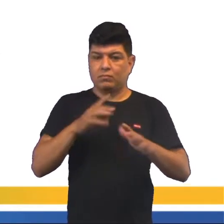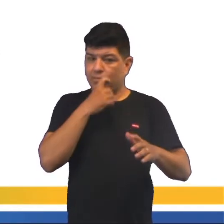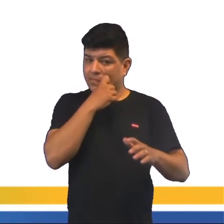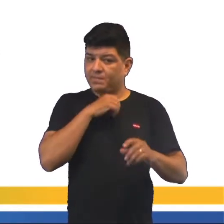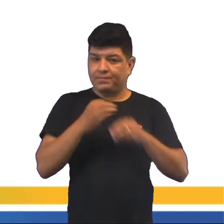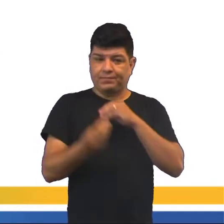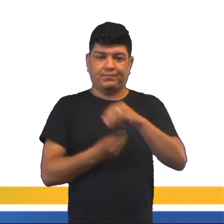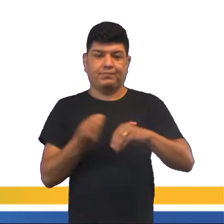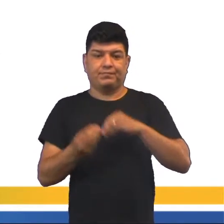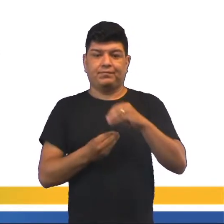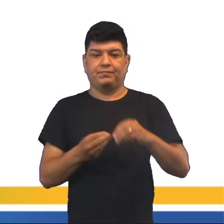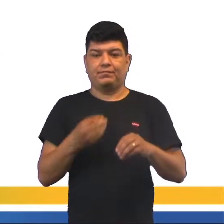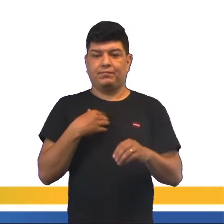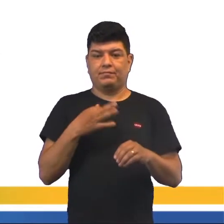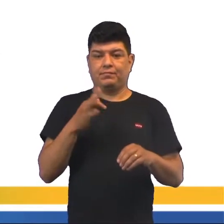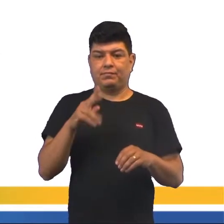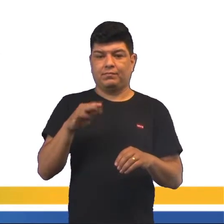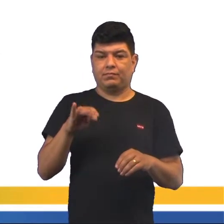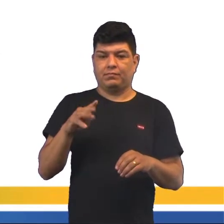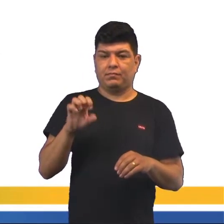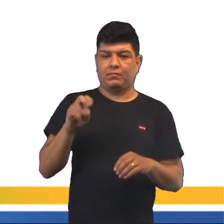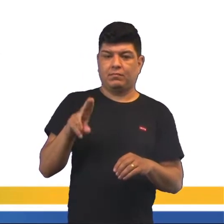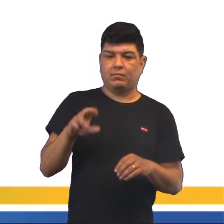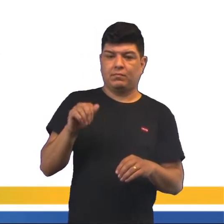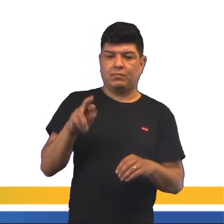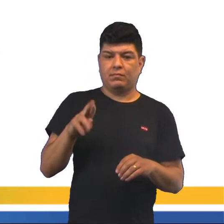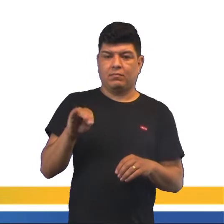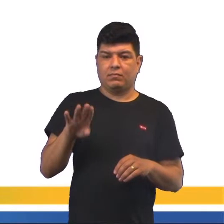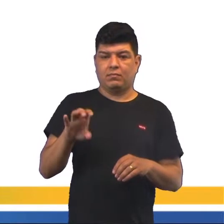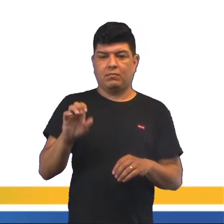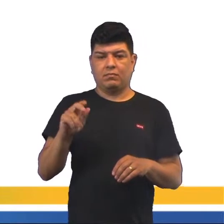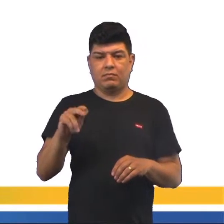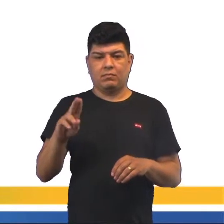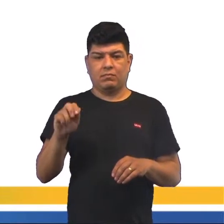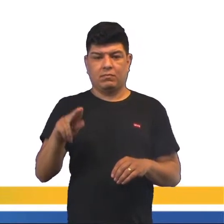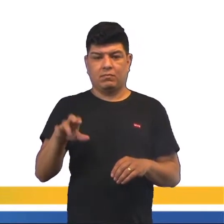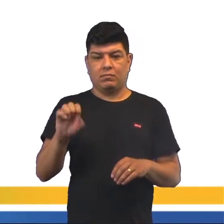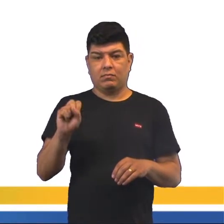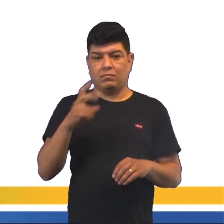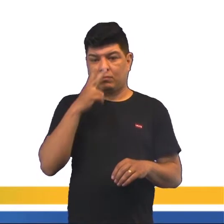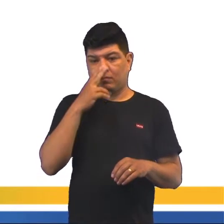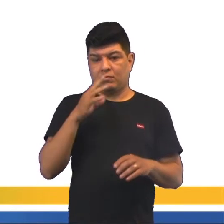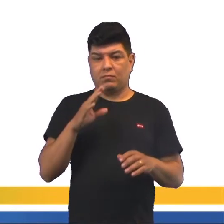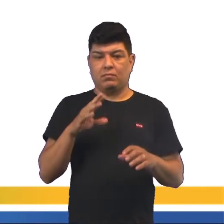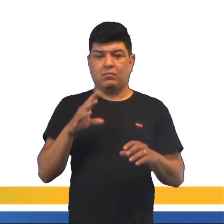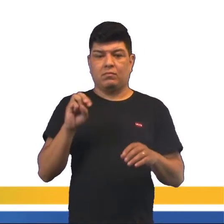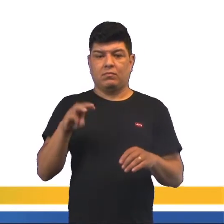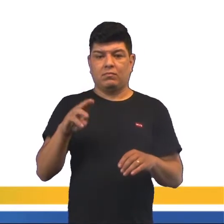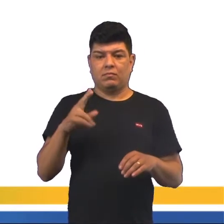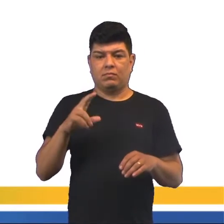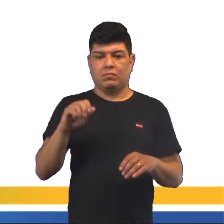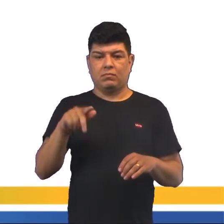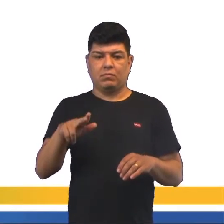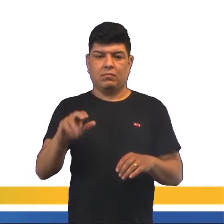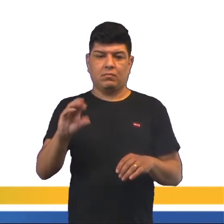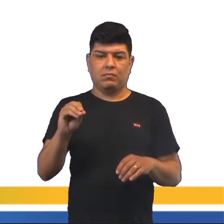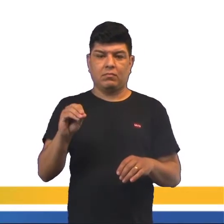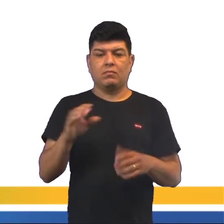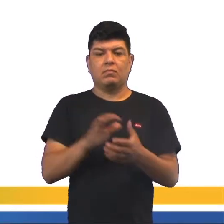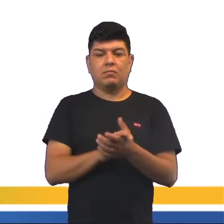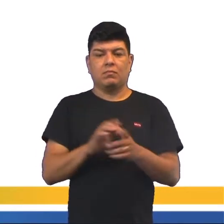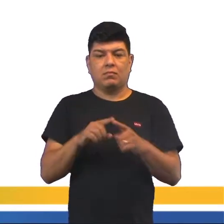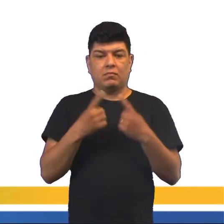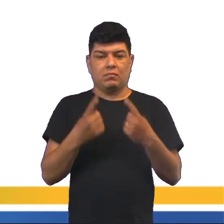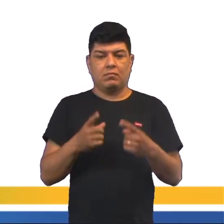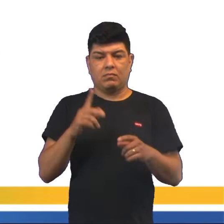uma miscigenação entre filisteus, árabes e cananeus. São maciçamente muçulmanos e utilizam o idioma árabe.